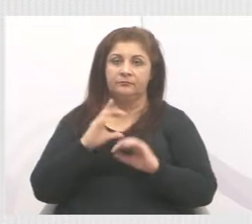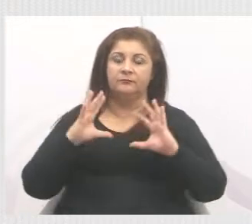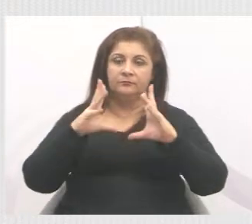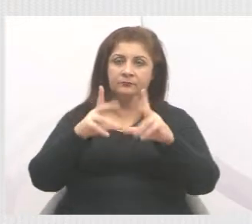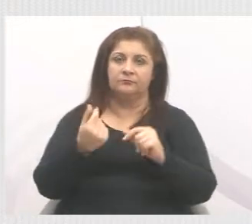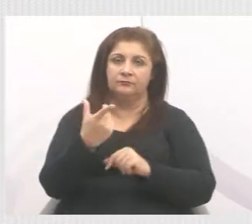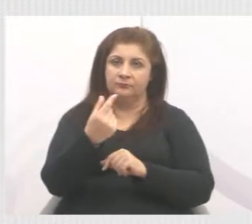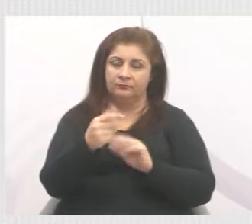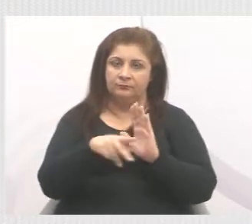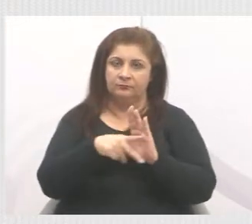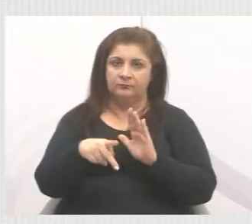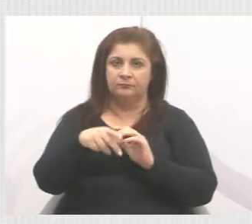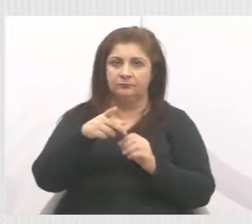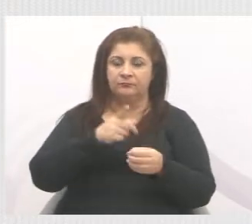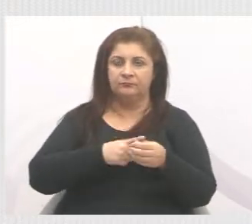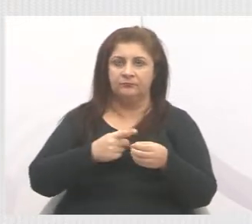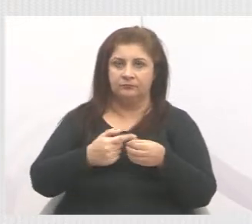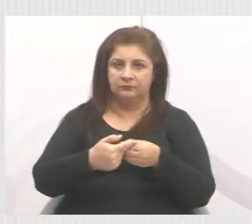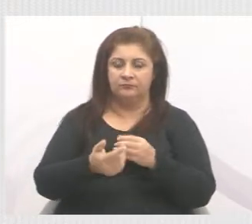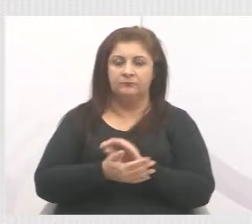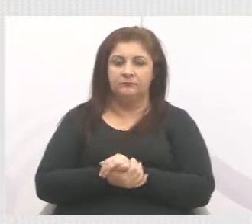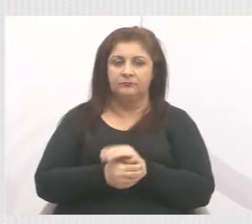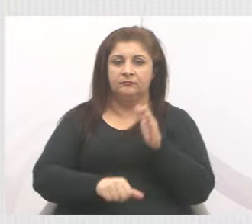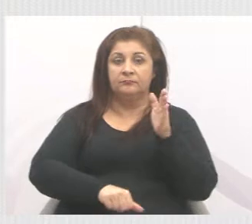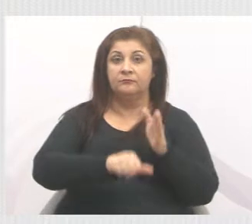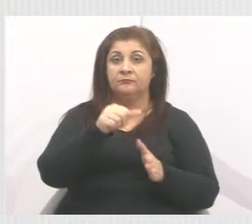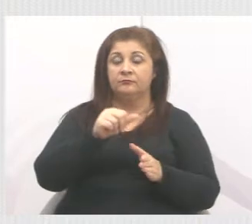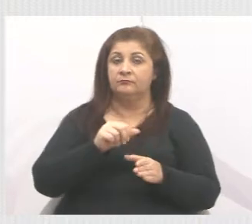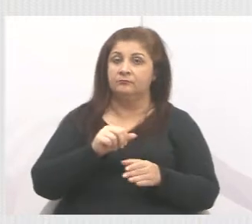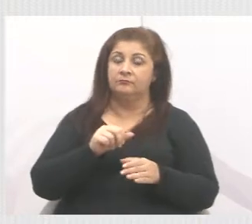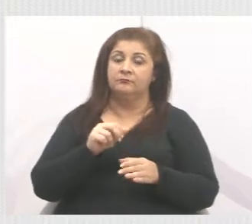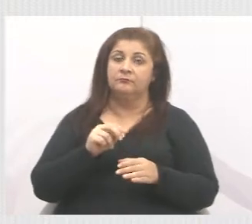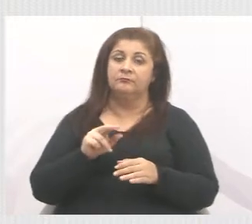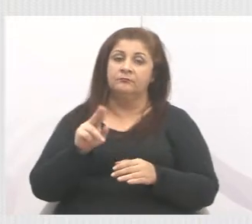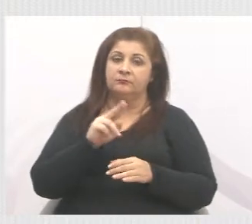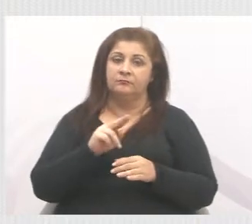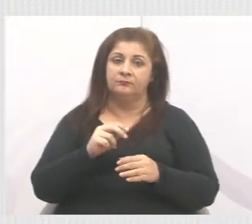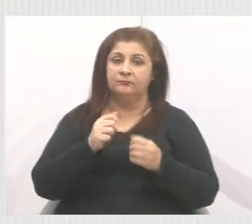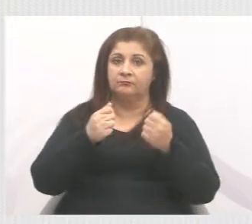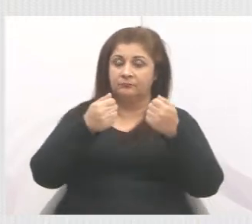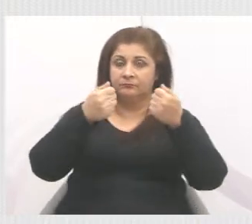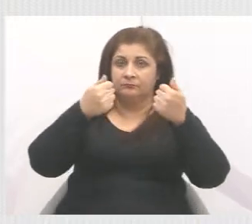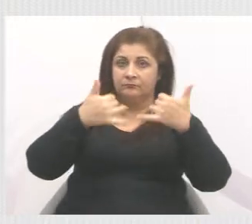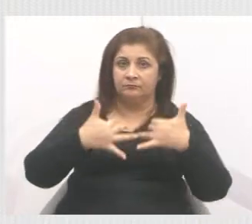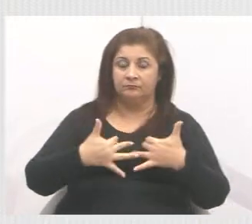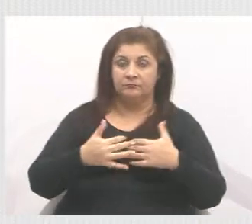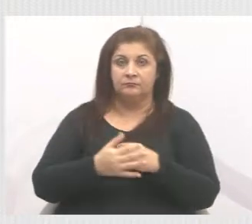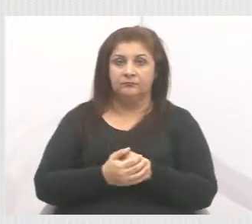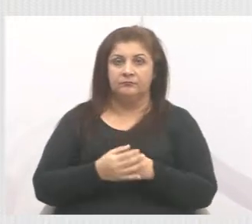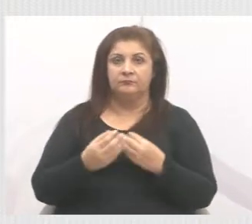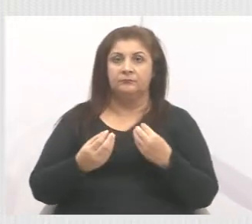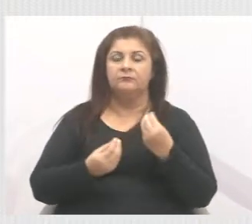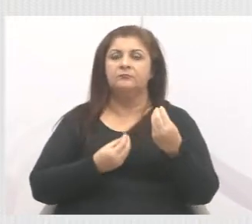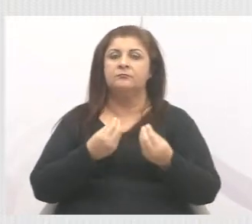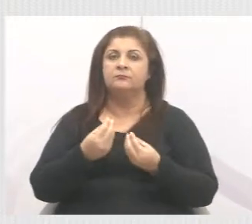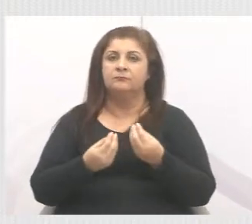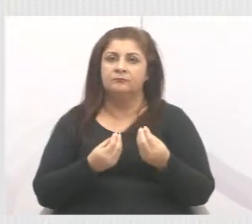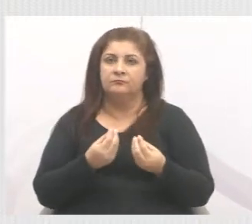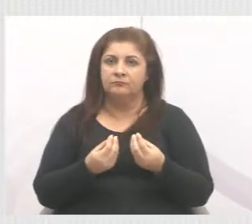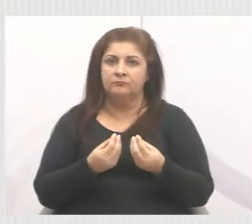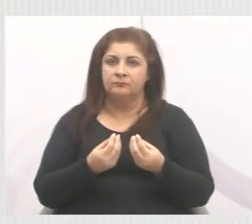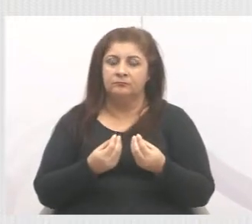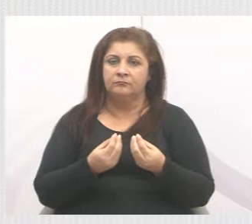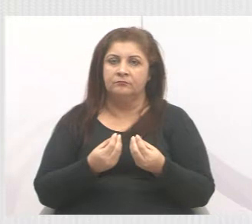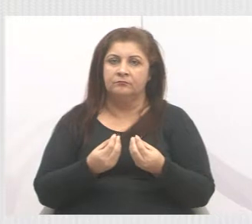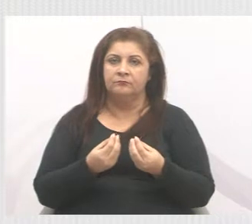municipais. Então, primeiramente, para a gente executar o orçamento, é necessário que a gente estipule as receitas